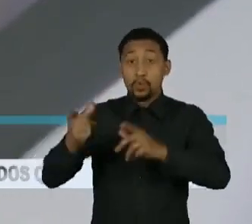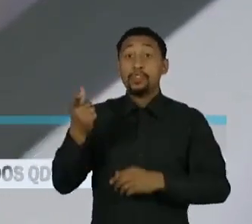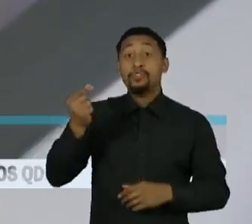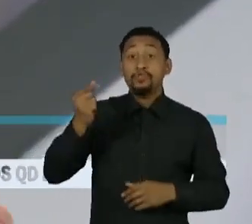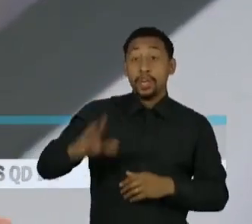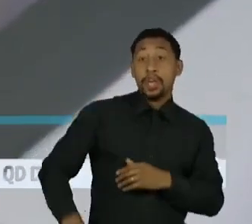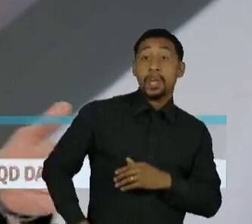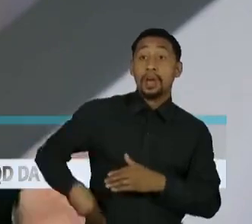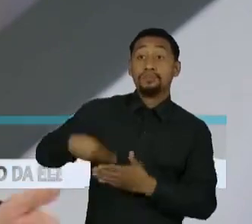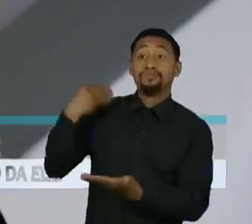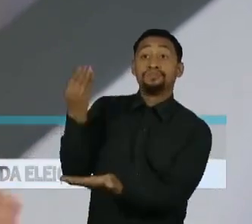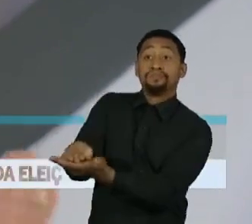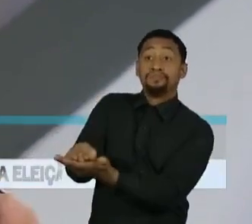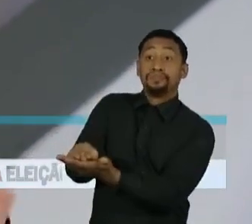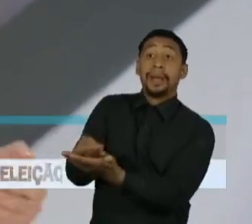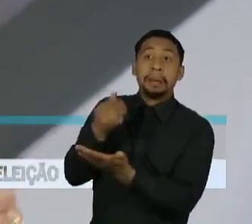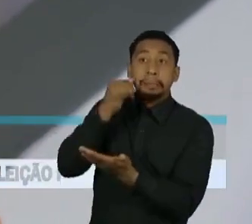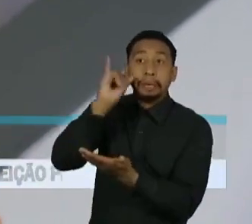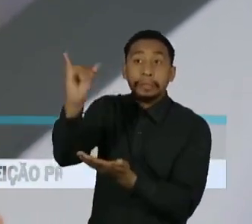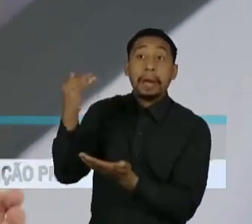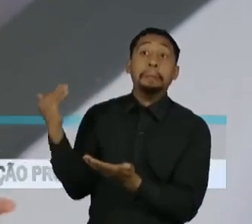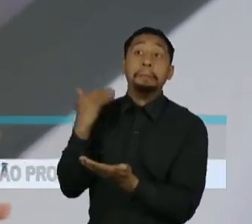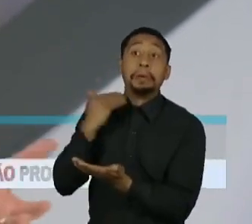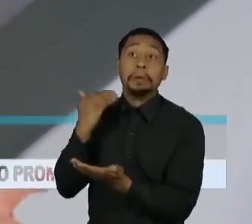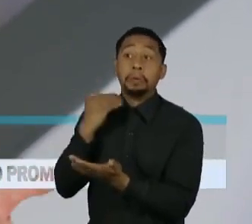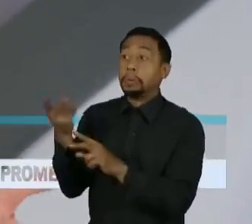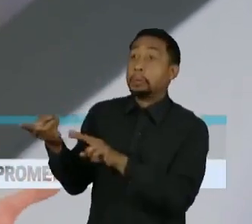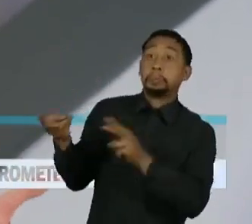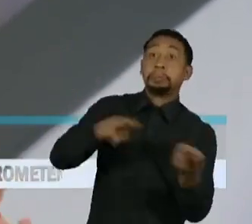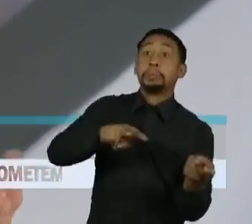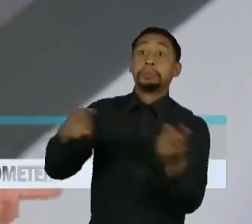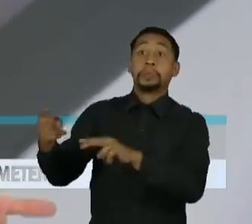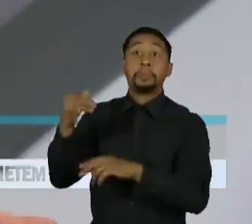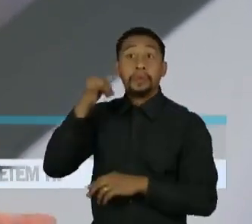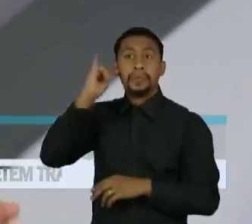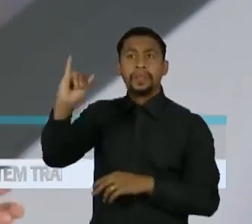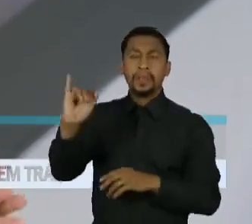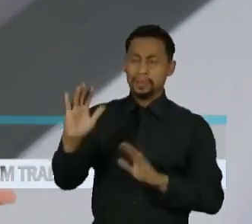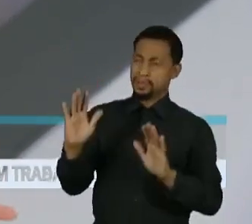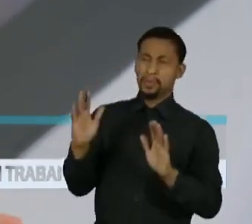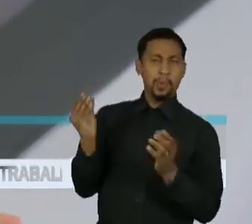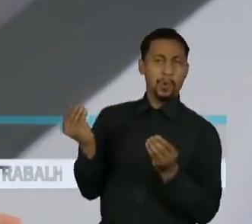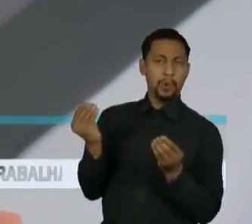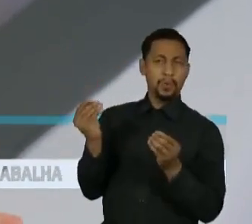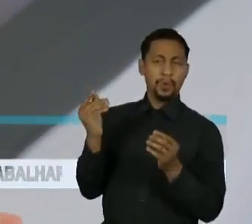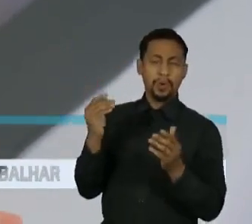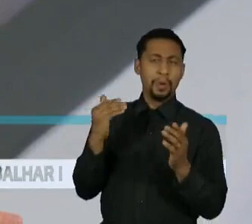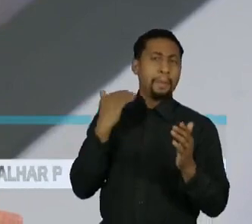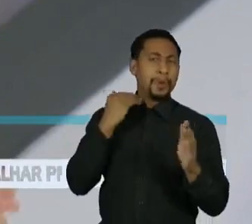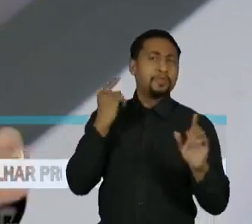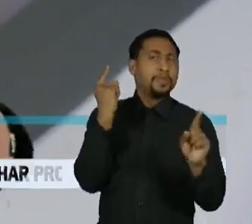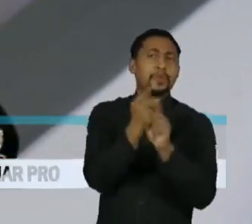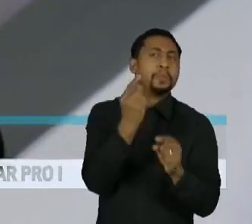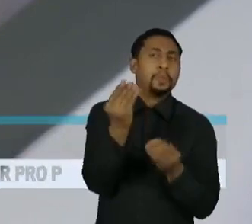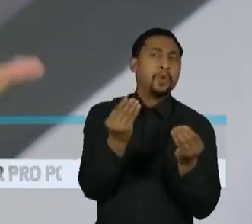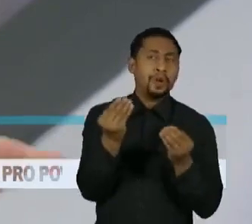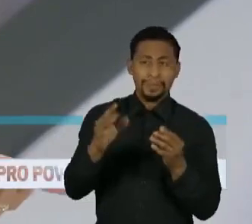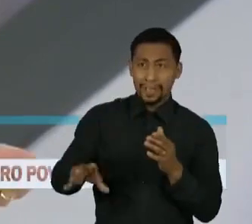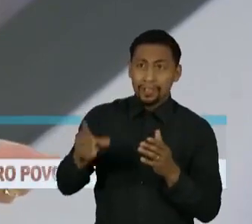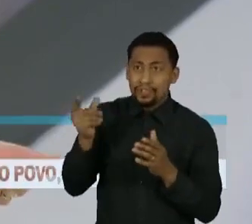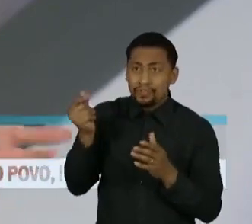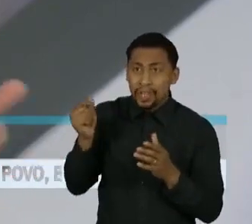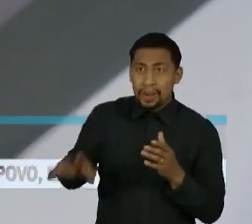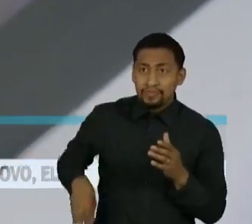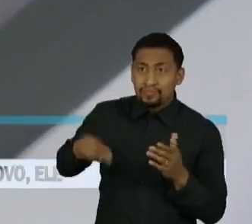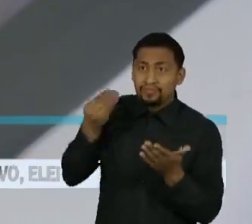então não sei exatamente como isso poderia pegar alguma operação desse jeito mas de qualquer maneira eles estão tentando